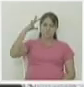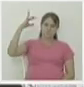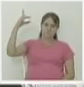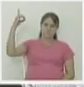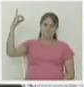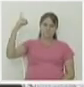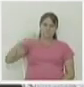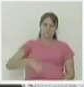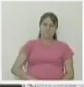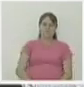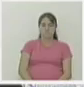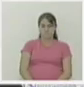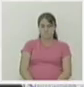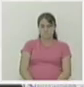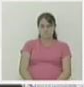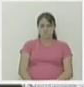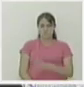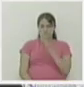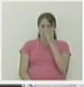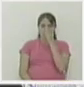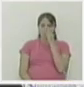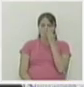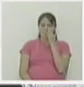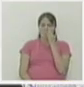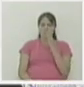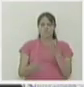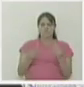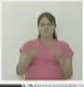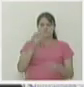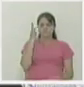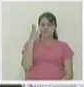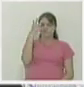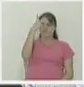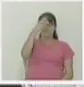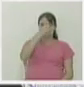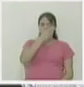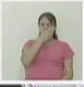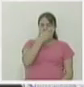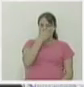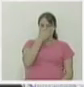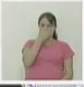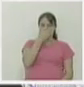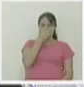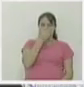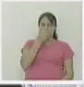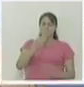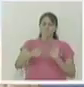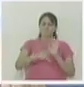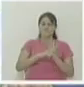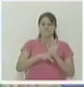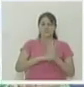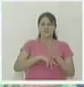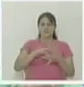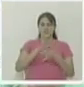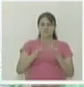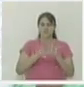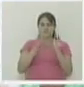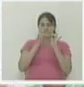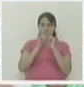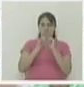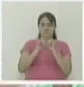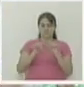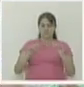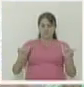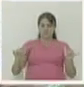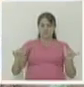Deus. E é tão lindo isso, que o próprio Jesus vai dizer,